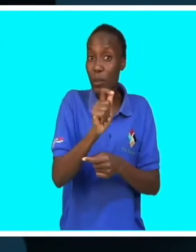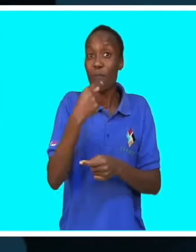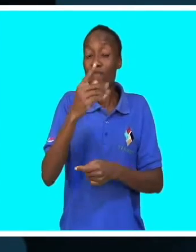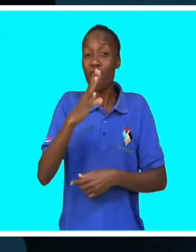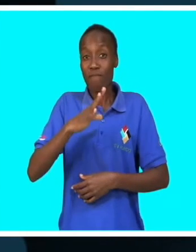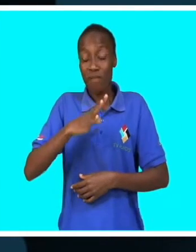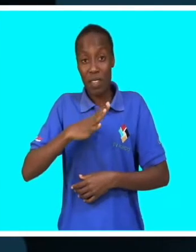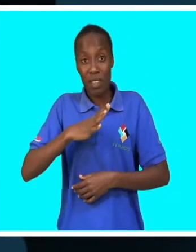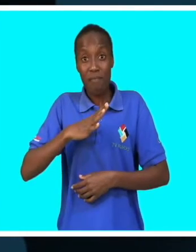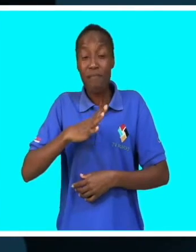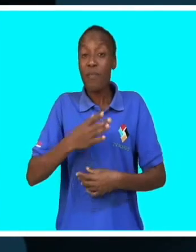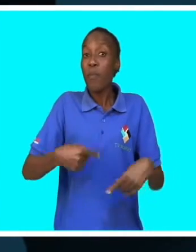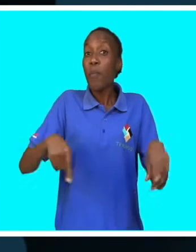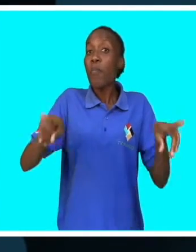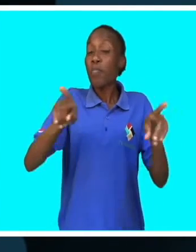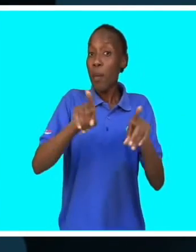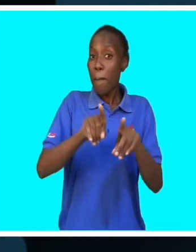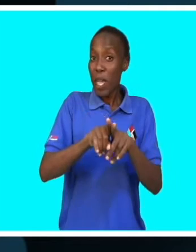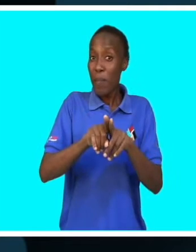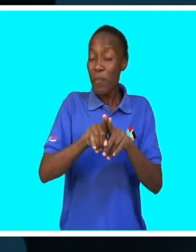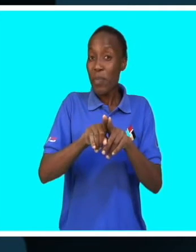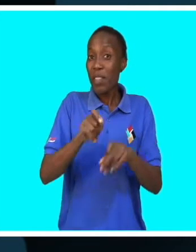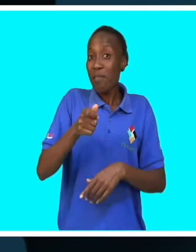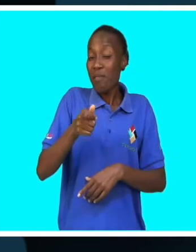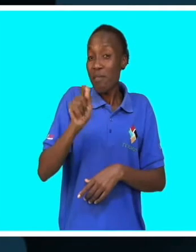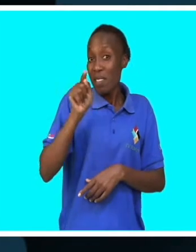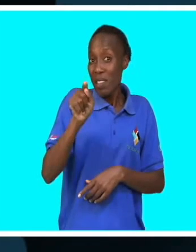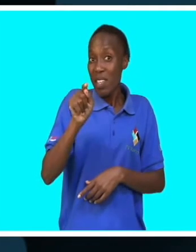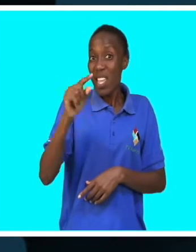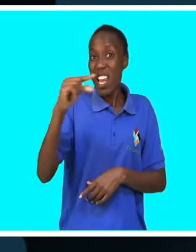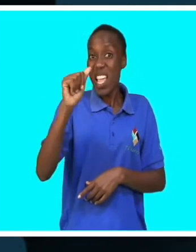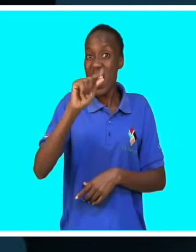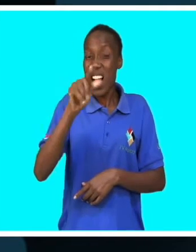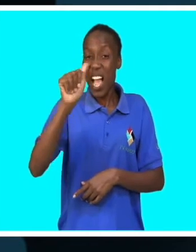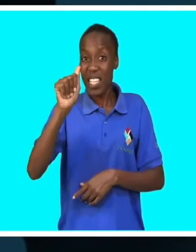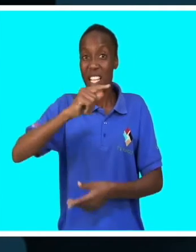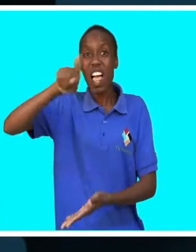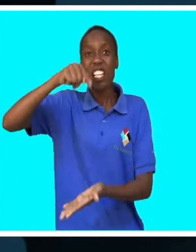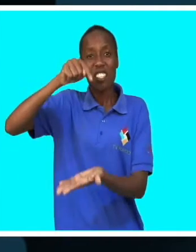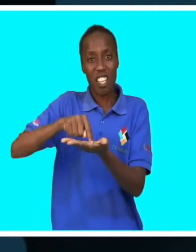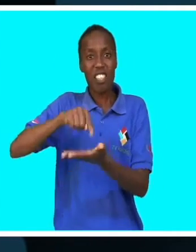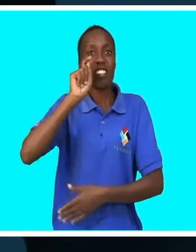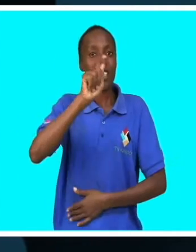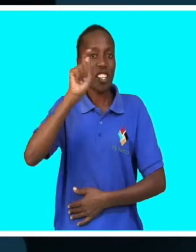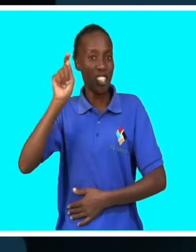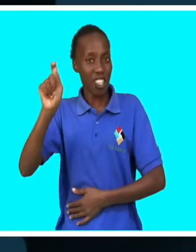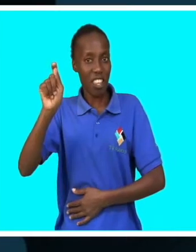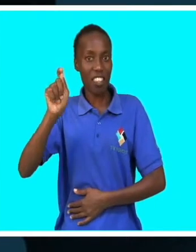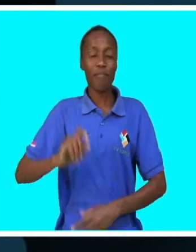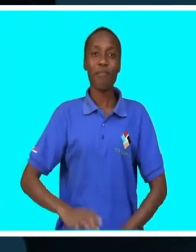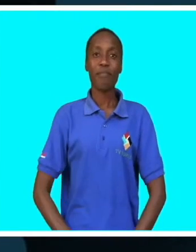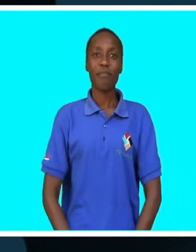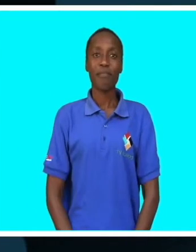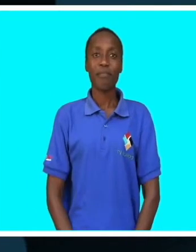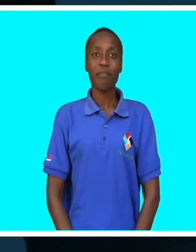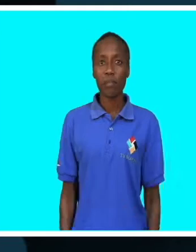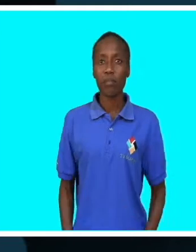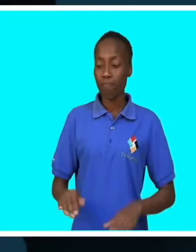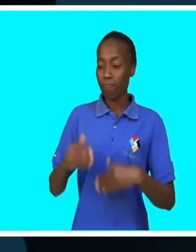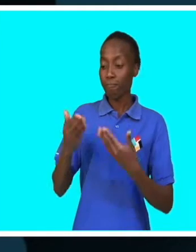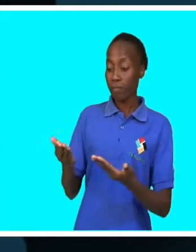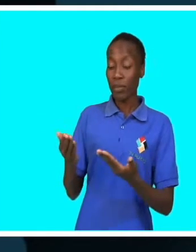Chocue, Massigiri, Chibuto e o próprio distrito de Gaza, Sede